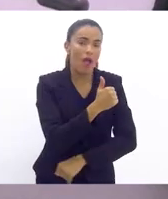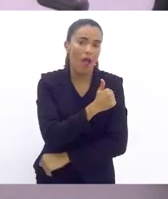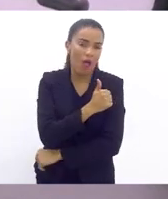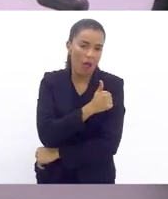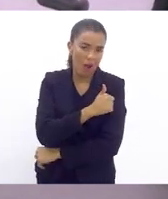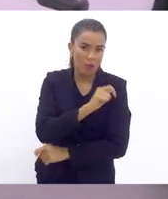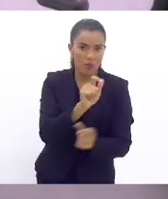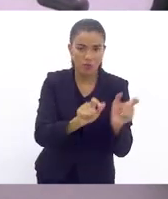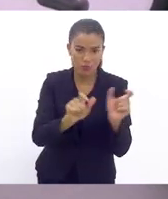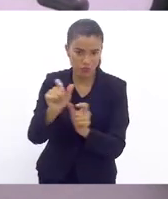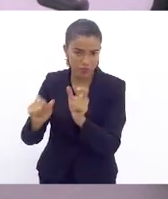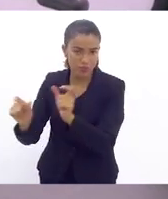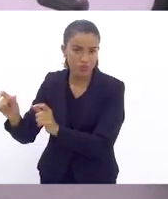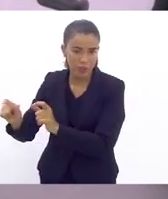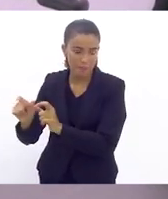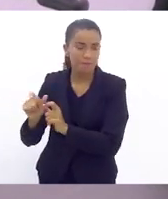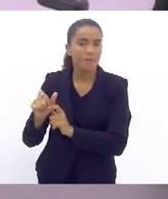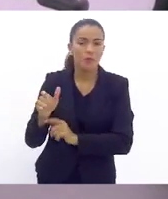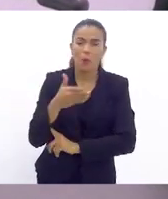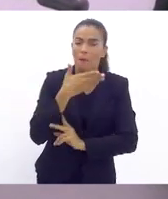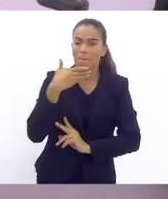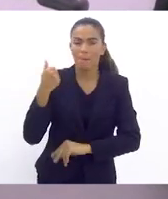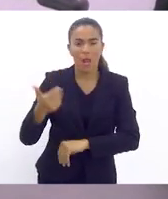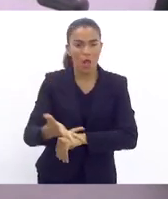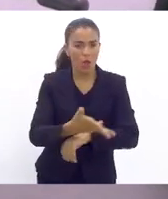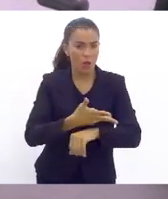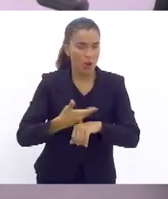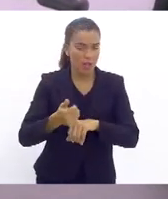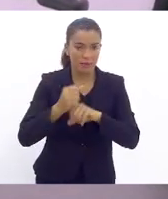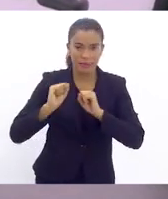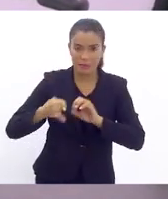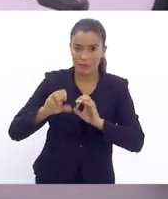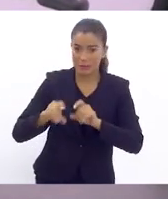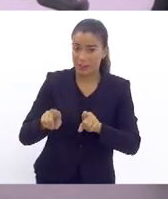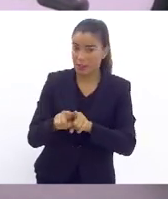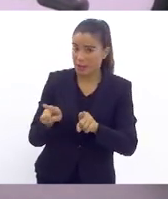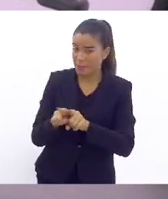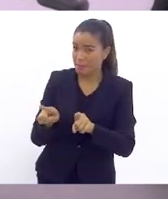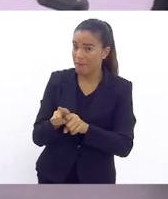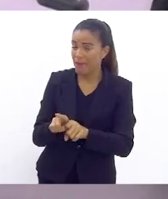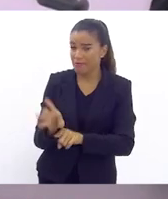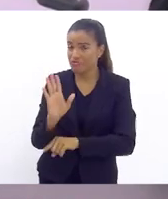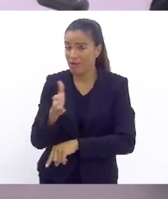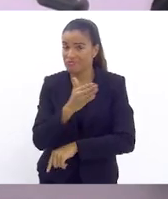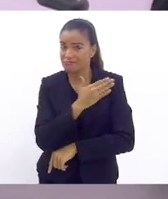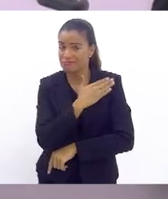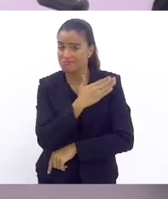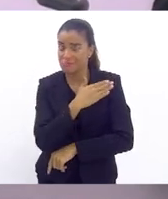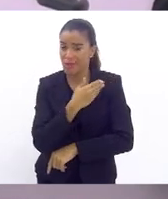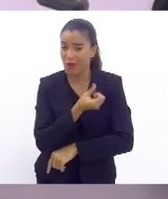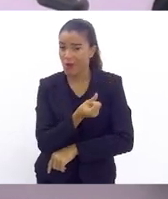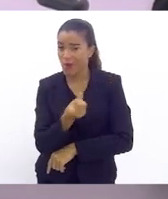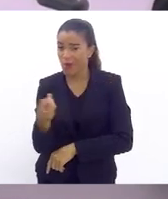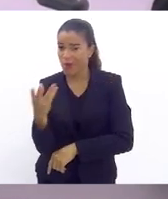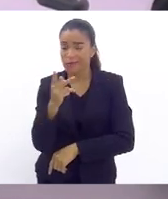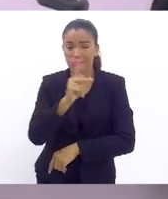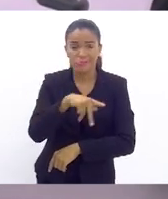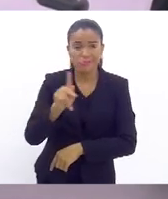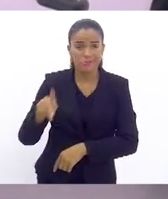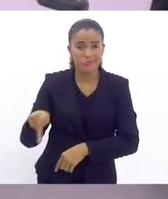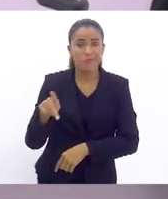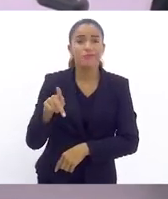foi revertido obviamente numa melhor qualidade de ensino e já me chama atenção a quantidade de profissionais que